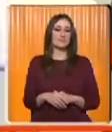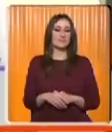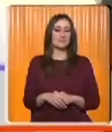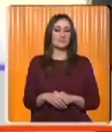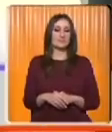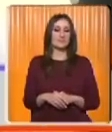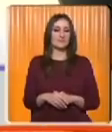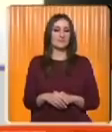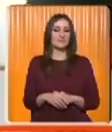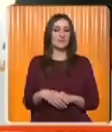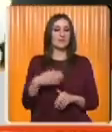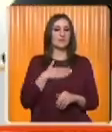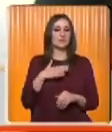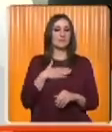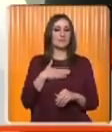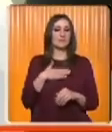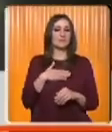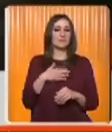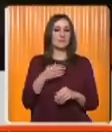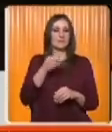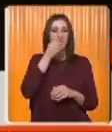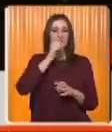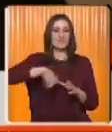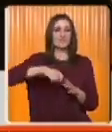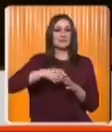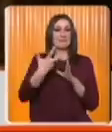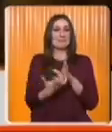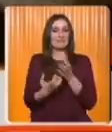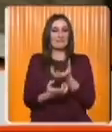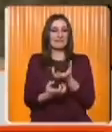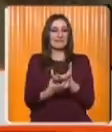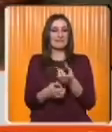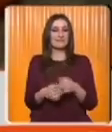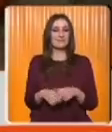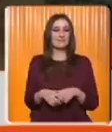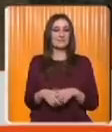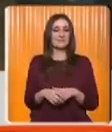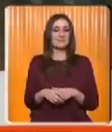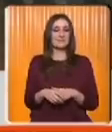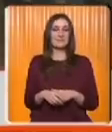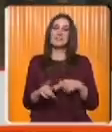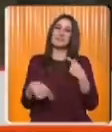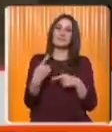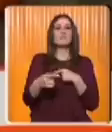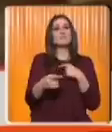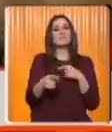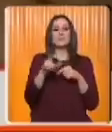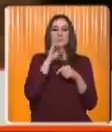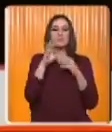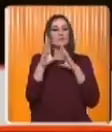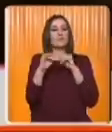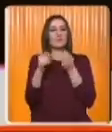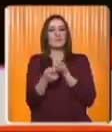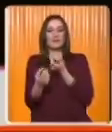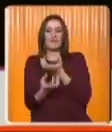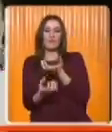Nem saímos. Eu não quero é que aquilo agarre o tacho. Senão conversamos aí junto ao fogão